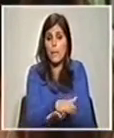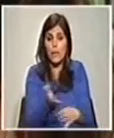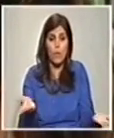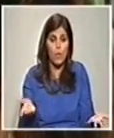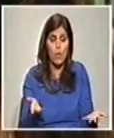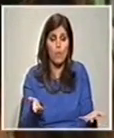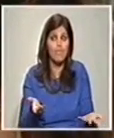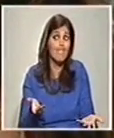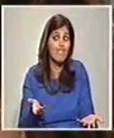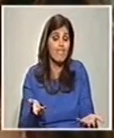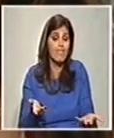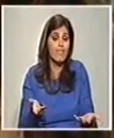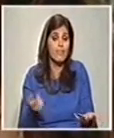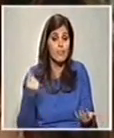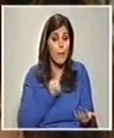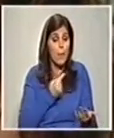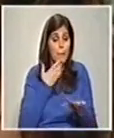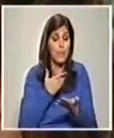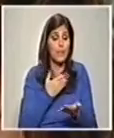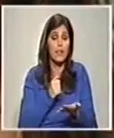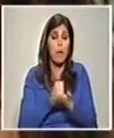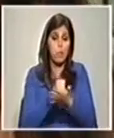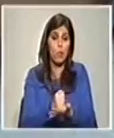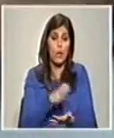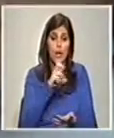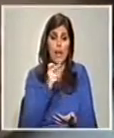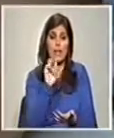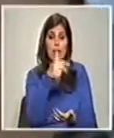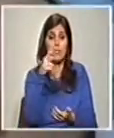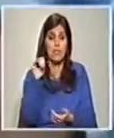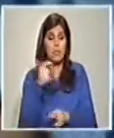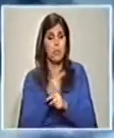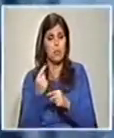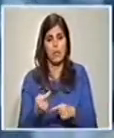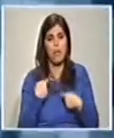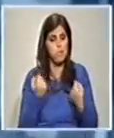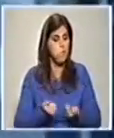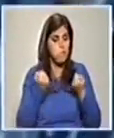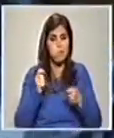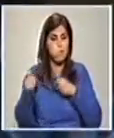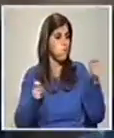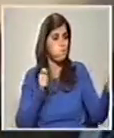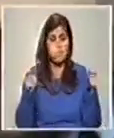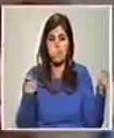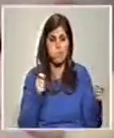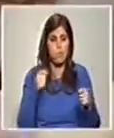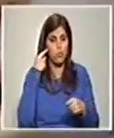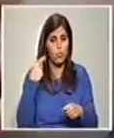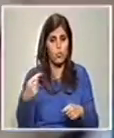viram-se obrigadas a pedir apoio à Cáritas porque não têm como fazer frente às despesas e ao